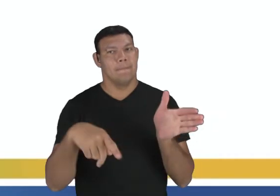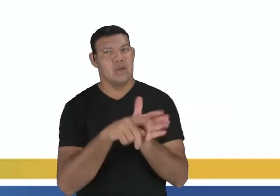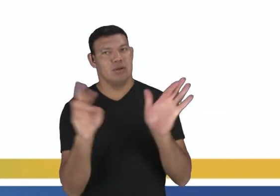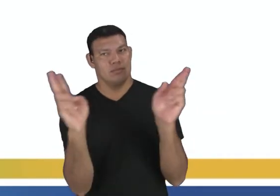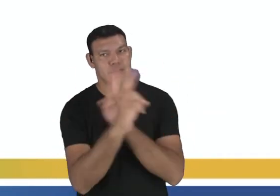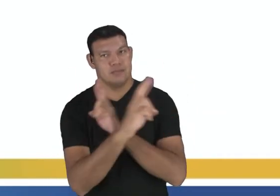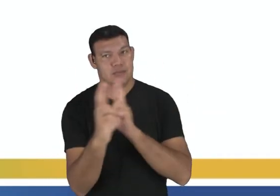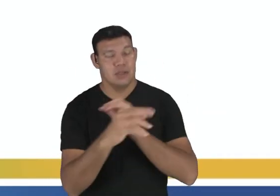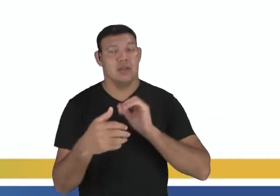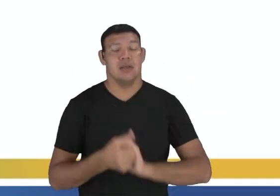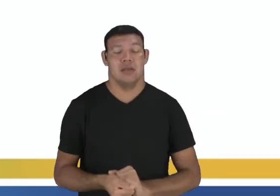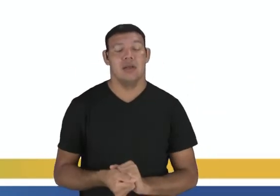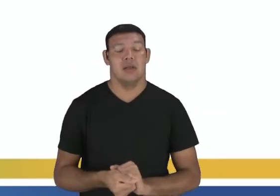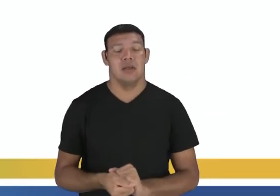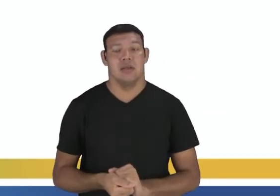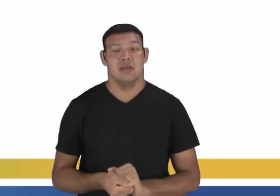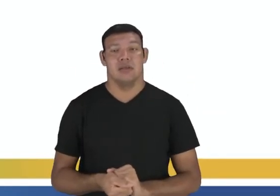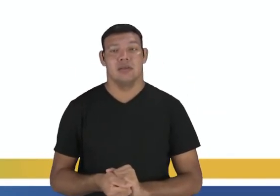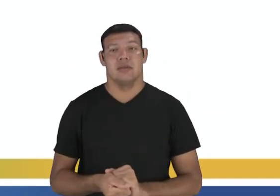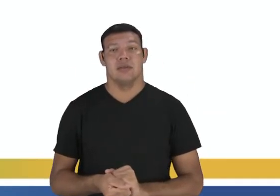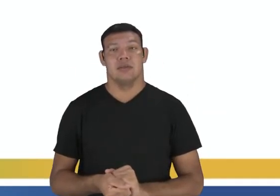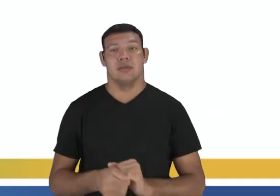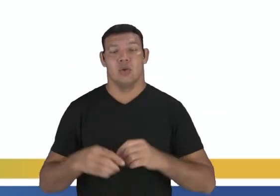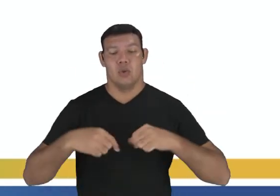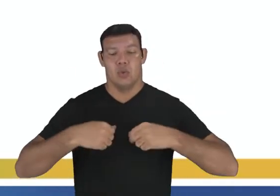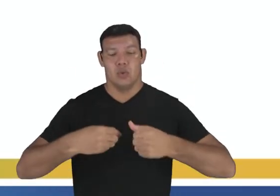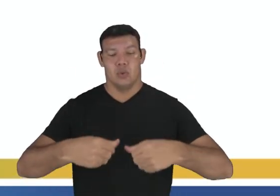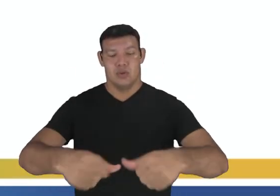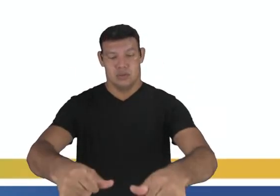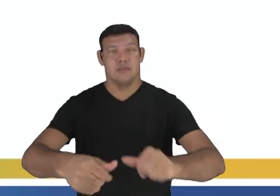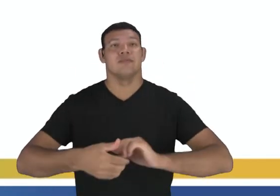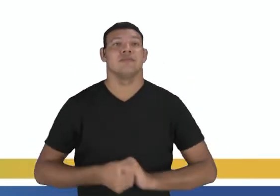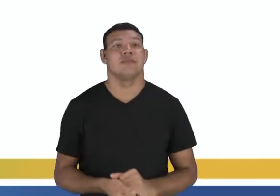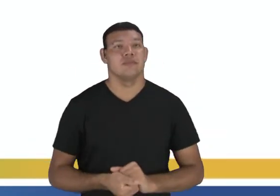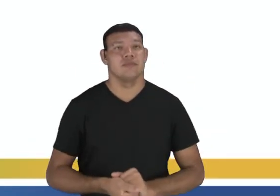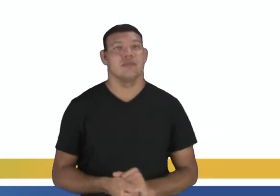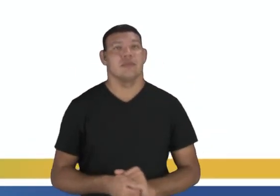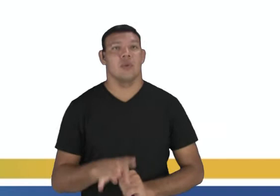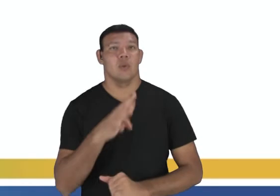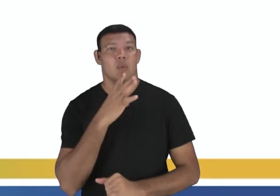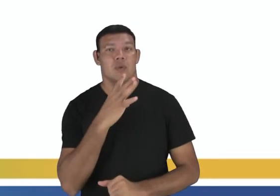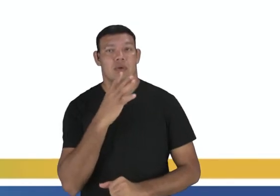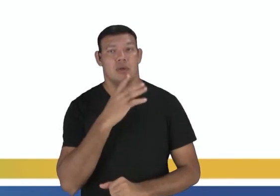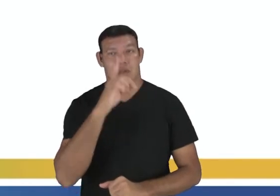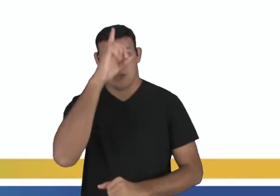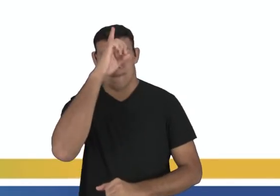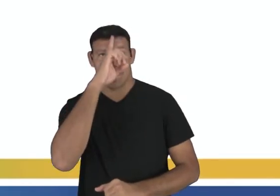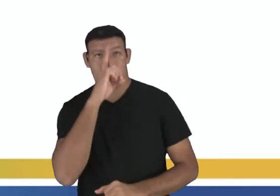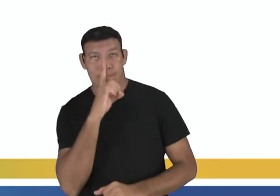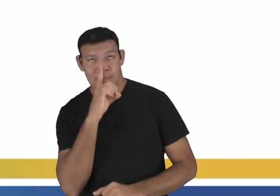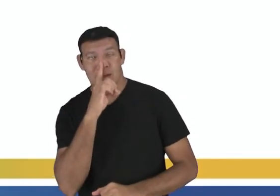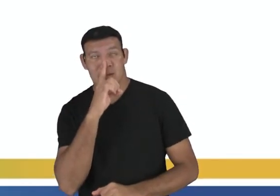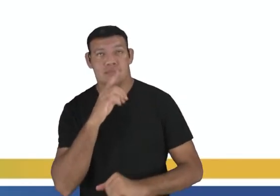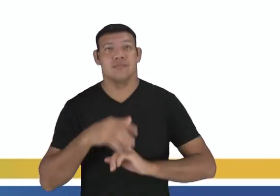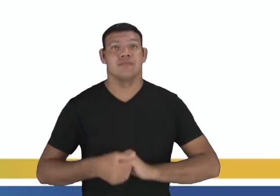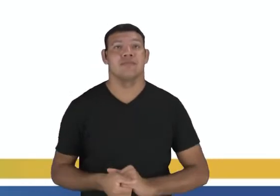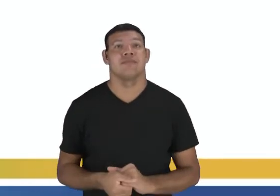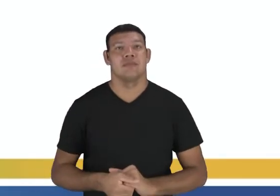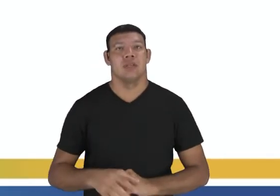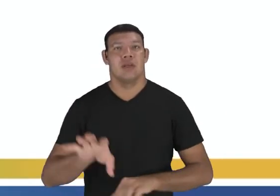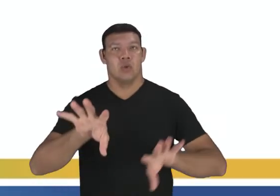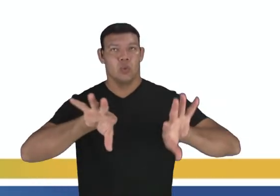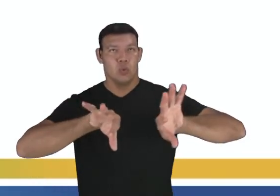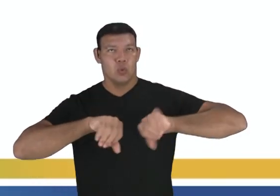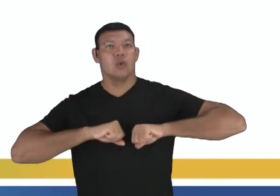comigo. Conhecida como amarelão, é uma infecção pelos parasitas Ancylostoma duodenale ou Necato americanus, tá? É o